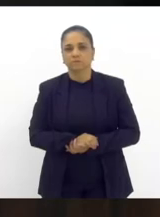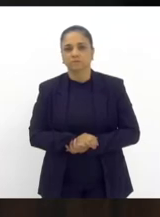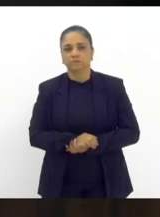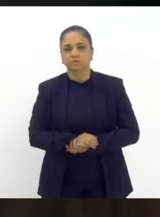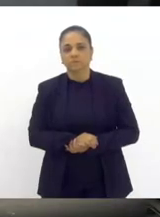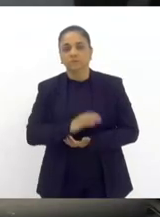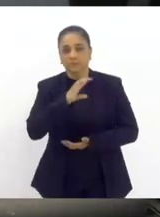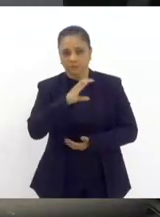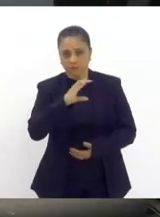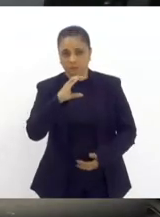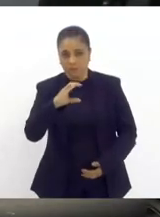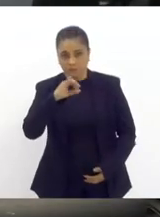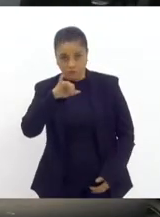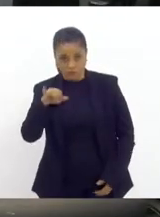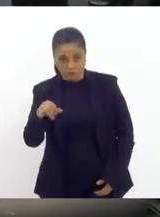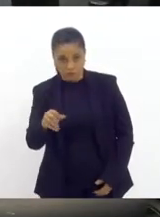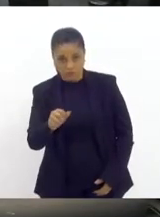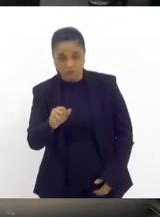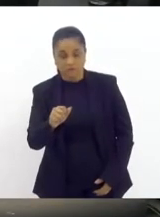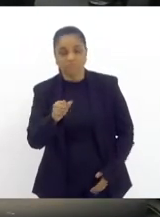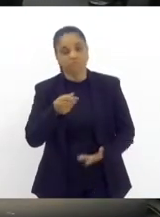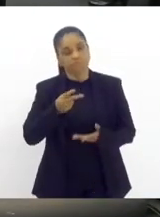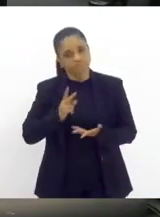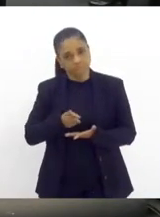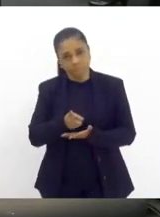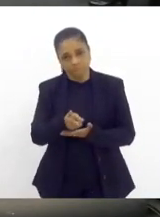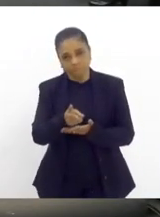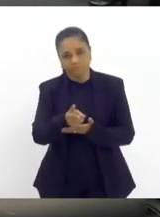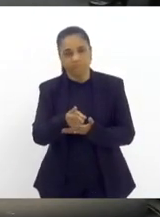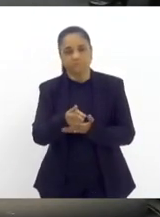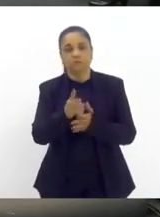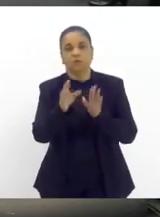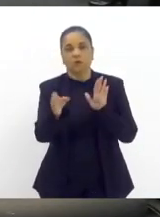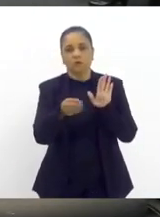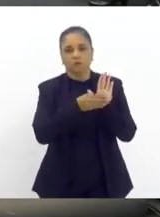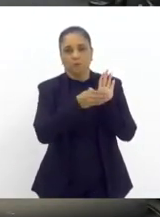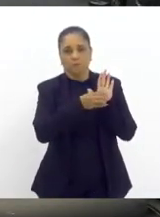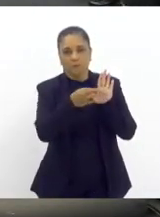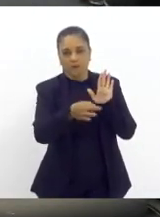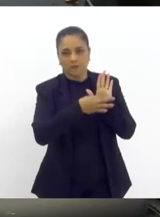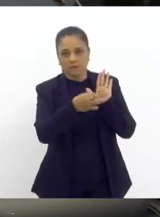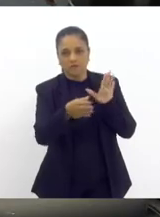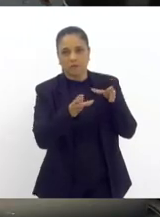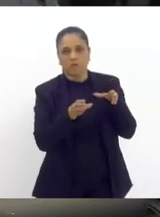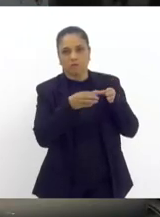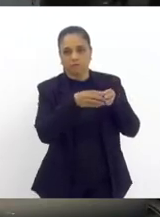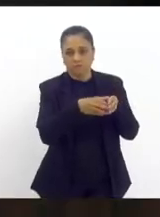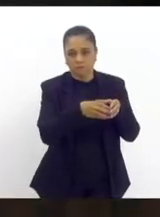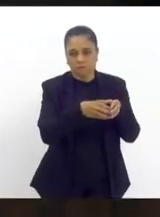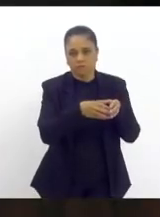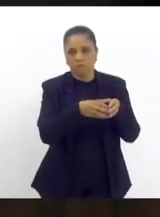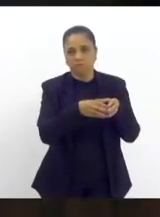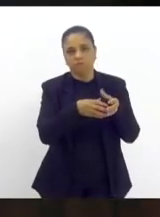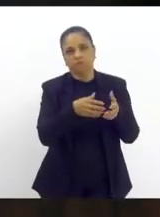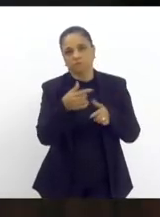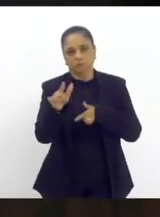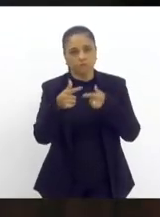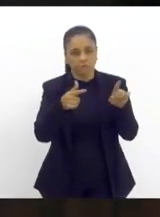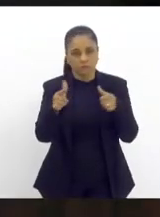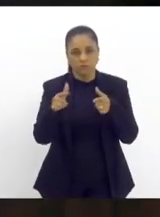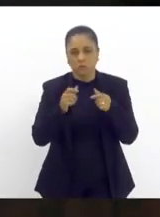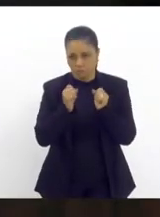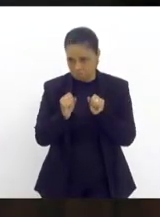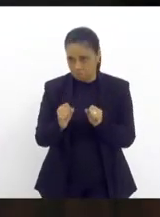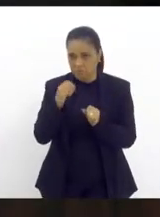pela ccj e a gente segue com os pareceres das demais comissões podemos dizer assim Deputado Serginho